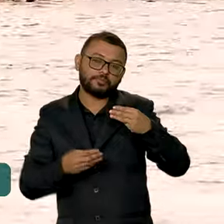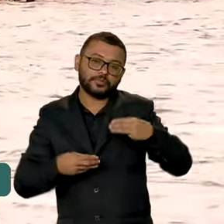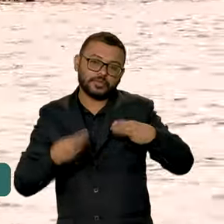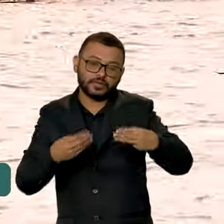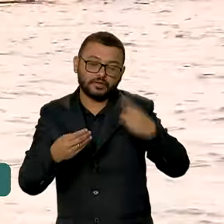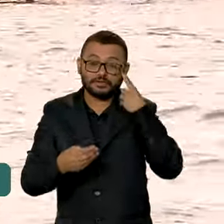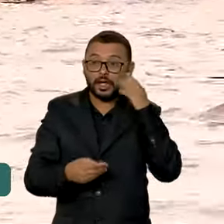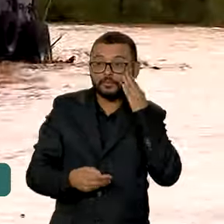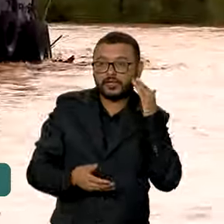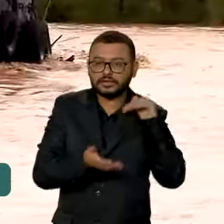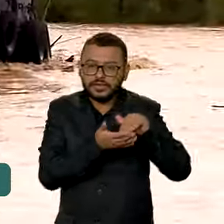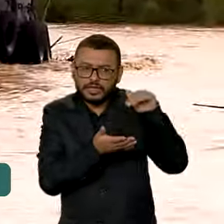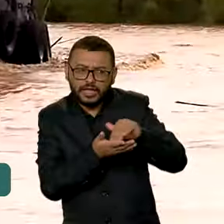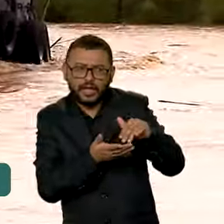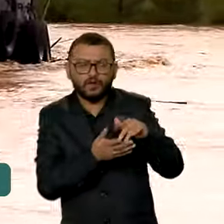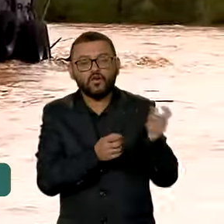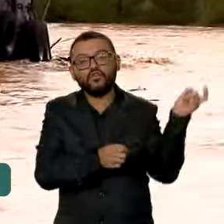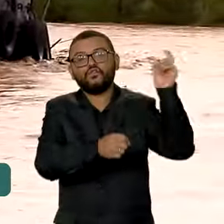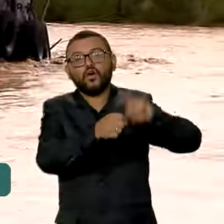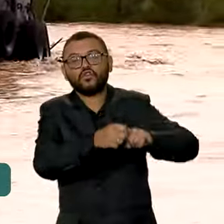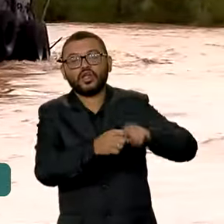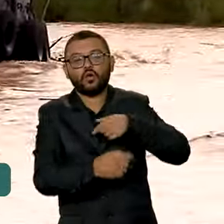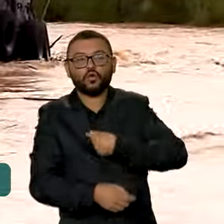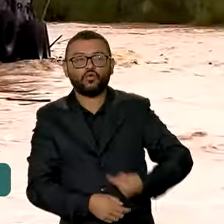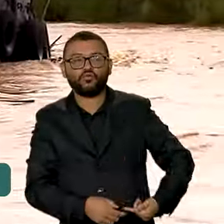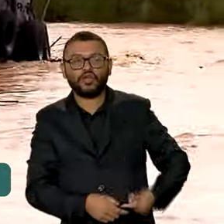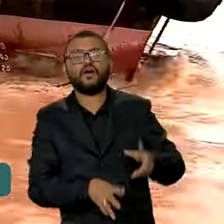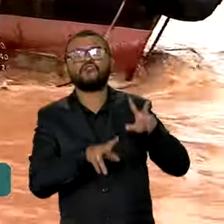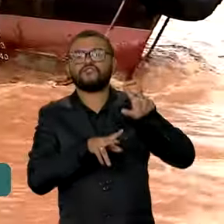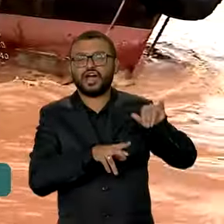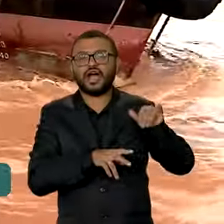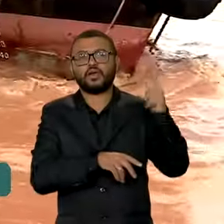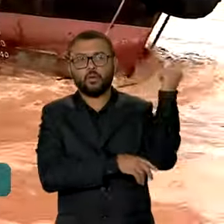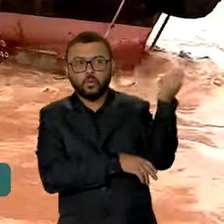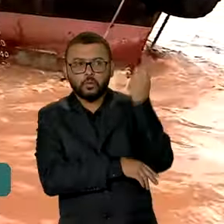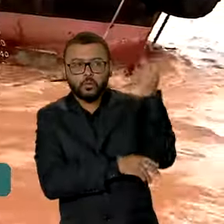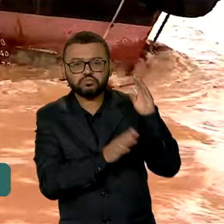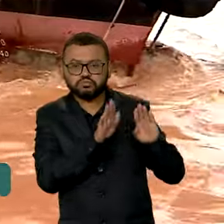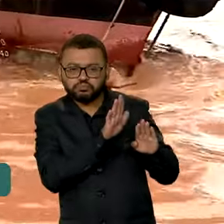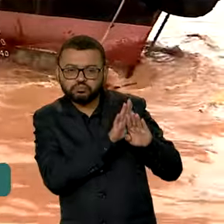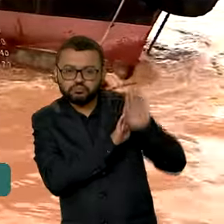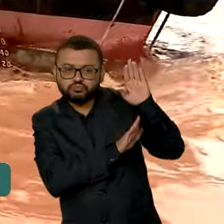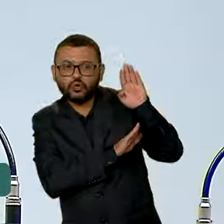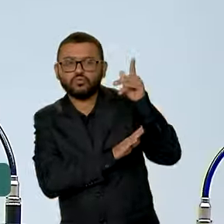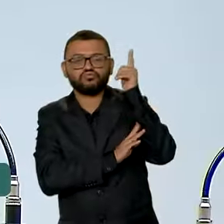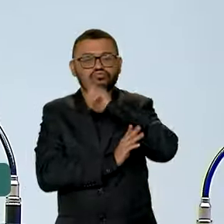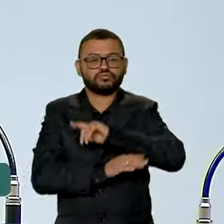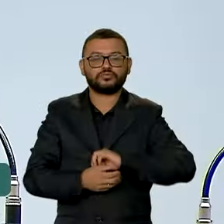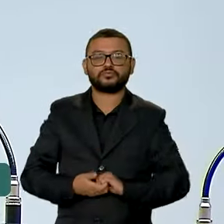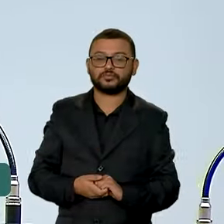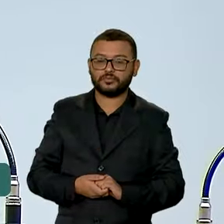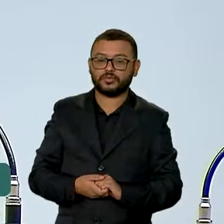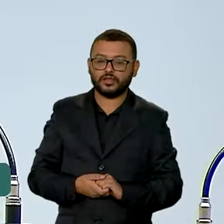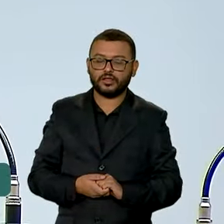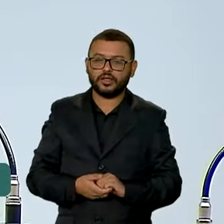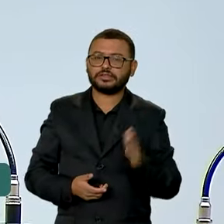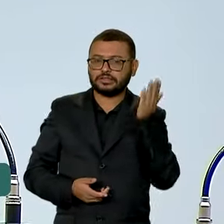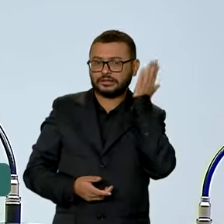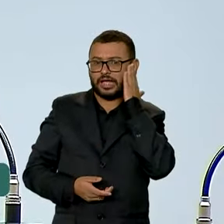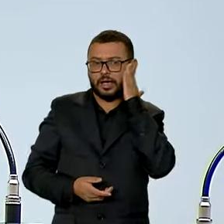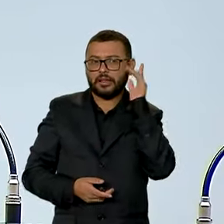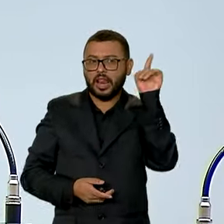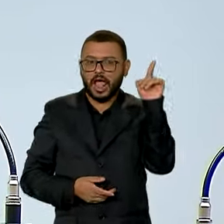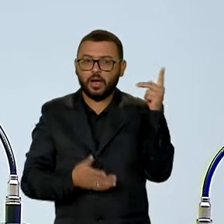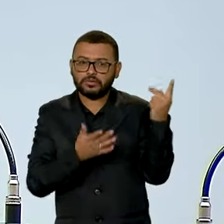para recuperar o estado vão fazer a região crescer acima da média nacional. Claro que a situação do Rio Grande do Sul